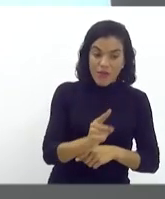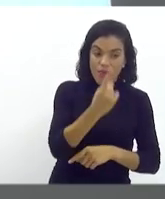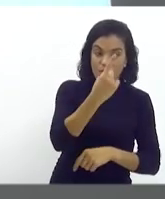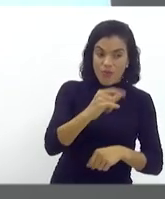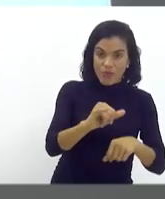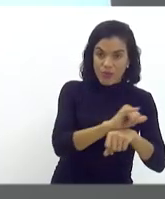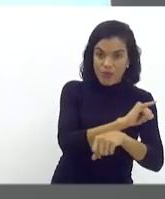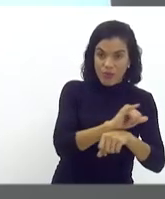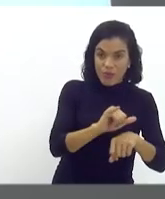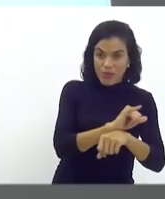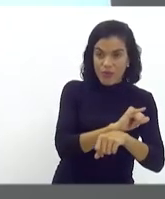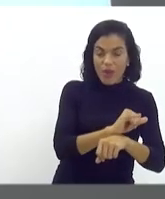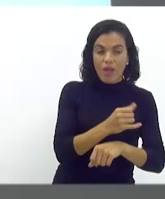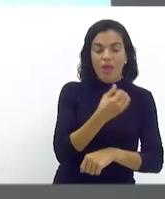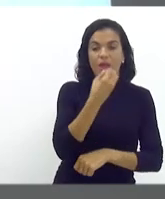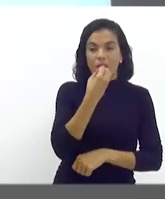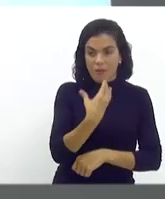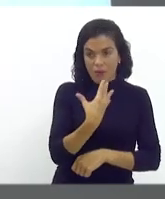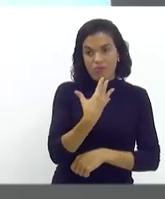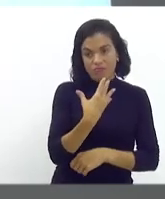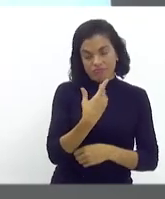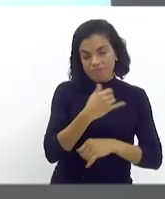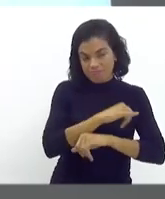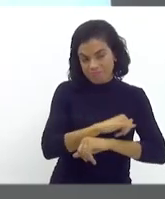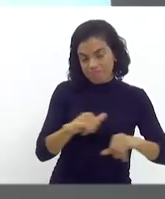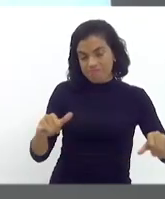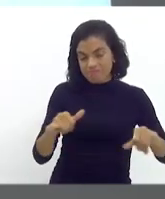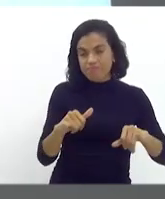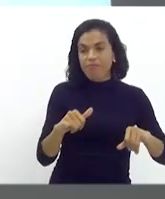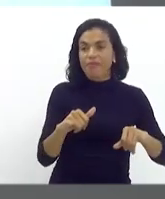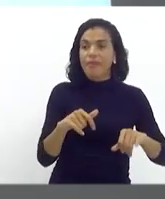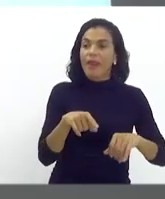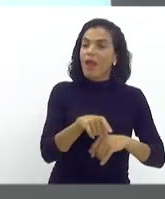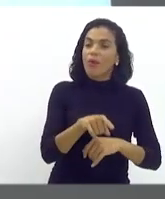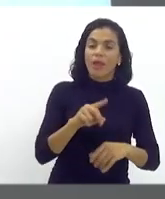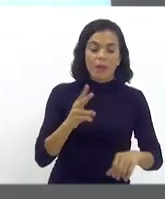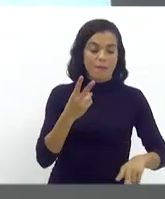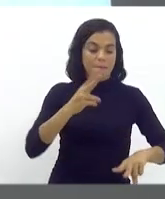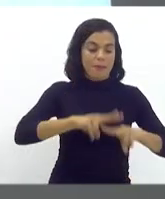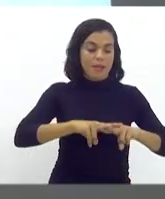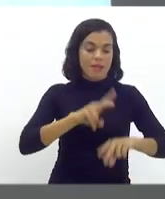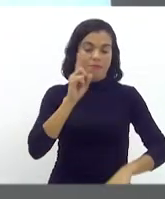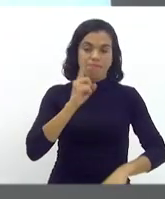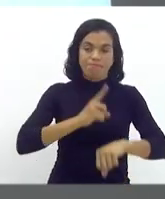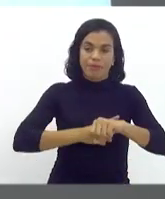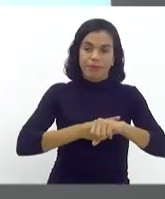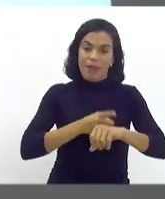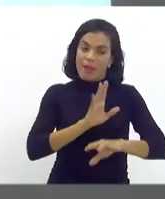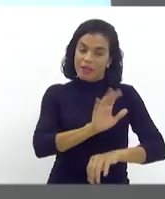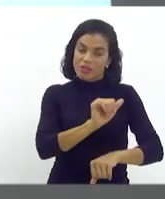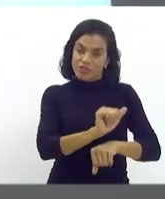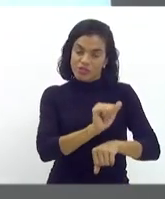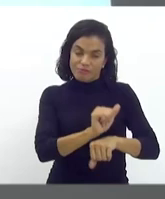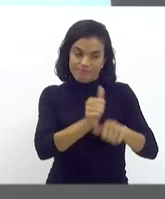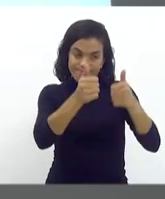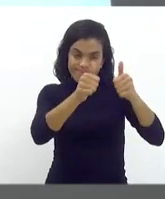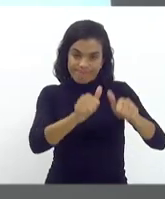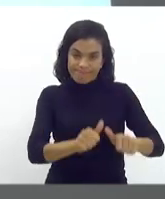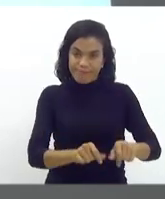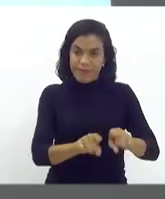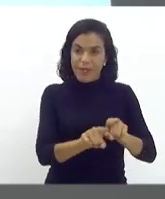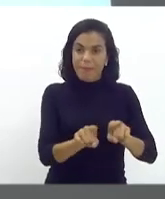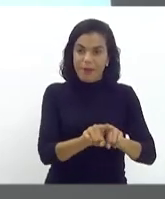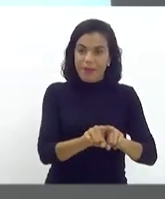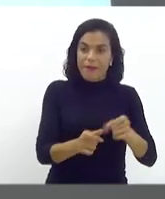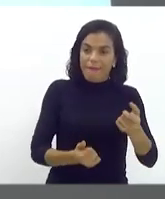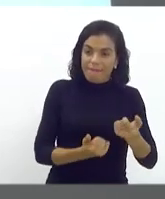único fundamento É bom que se diga né seja a prisão imediatamente revista e por fim em Vida